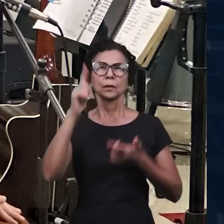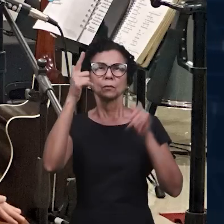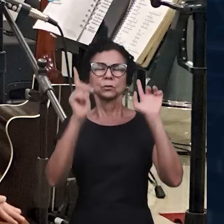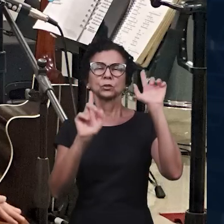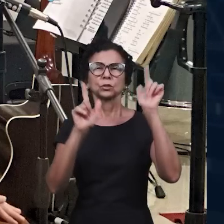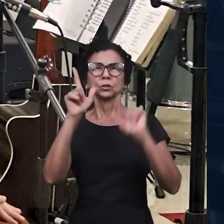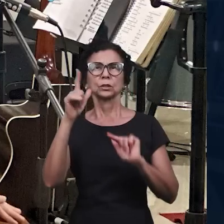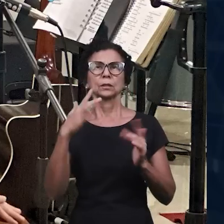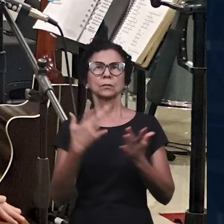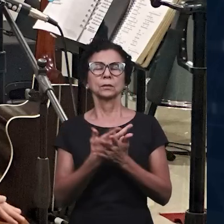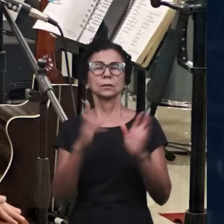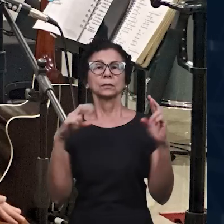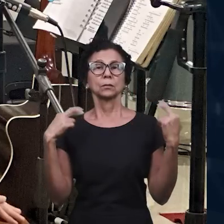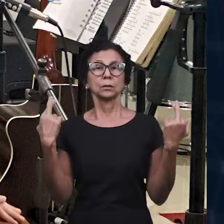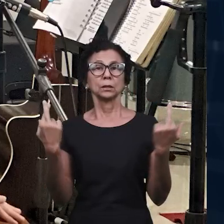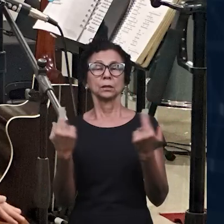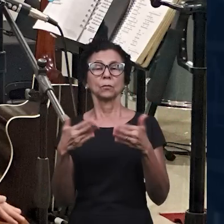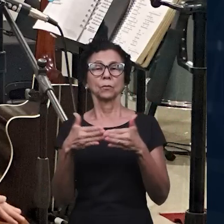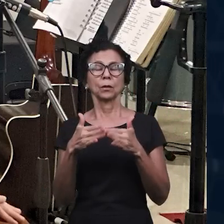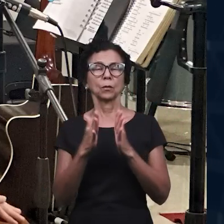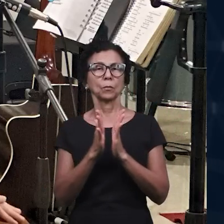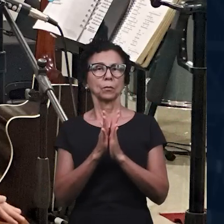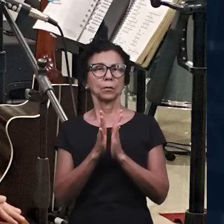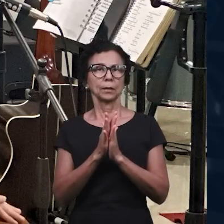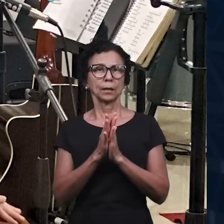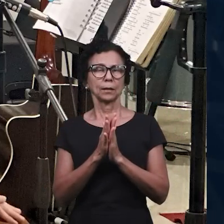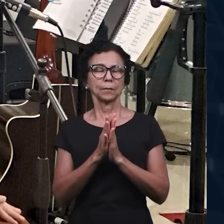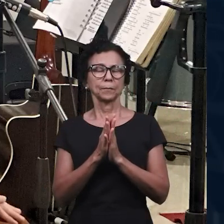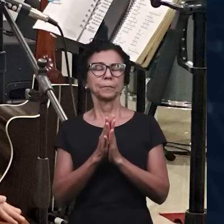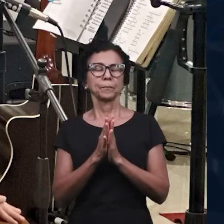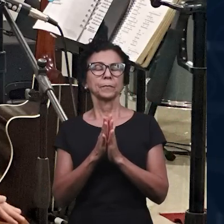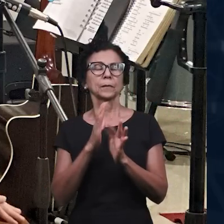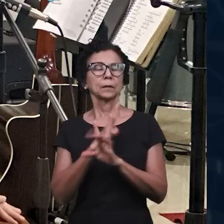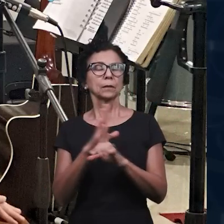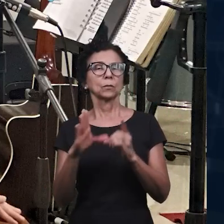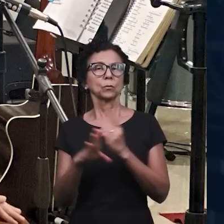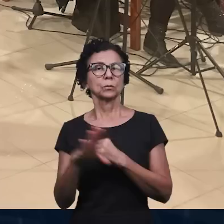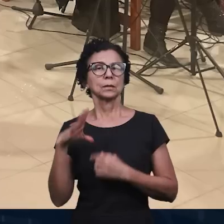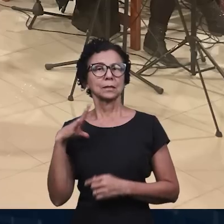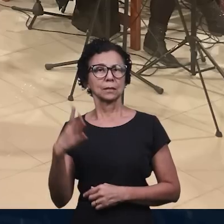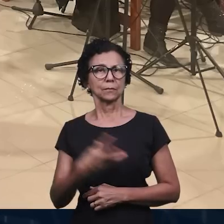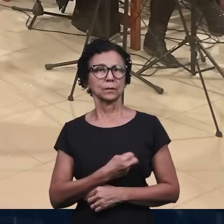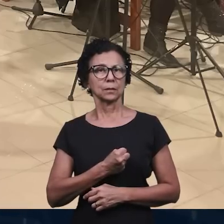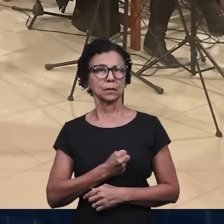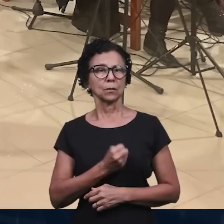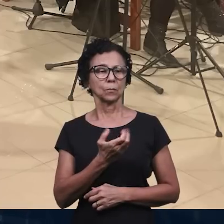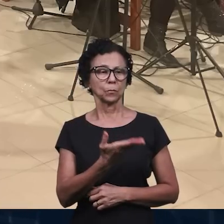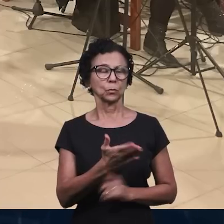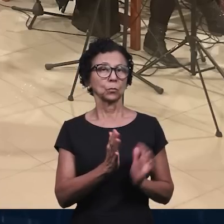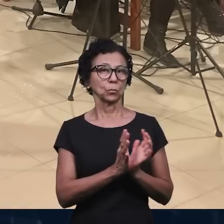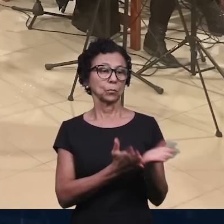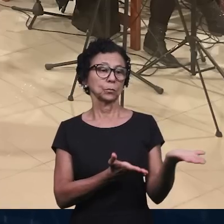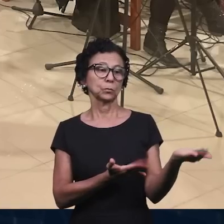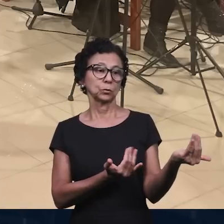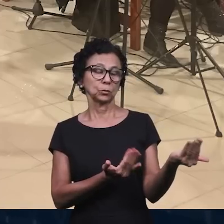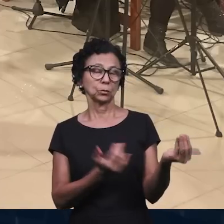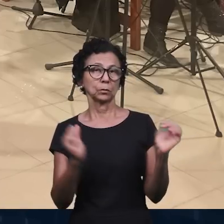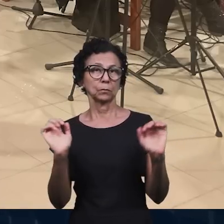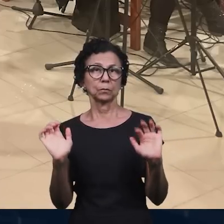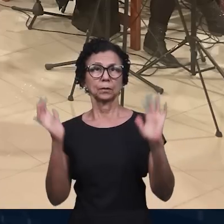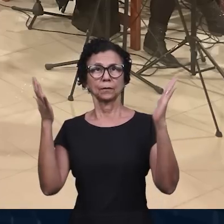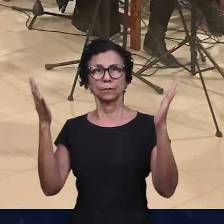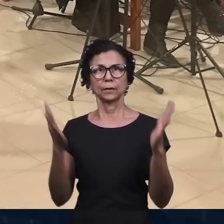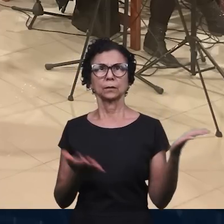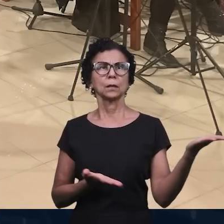foi realizada uma reunião de oração e um culto de salvação dedicado especialmente à vida dos jovens. O evento contou com